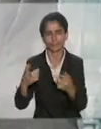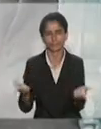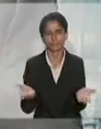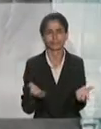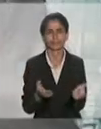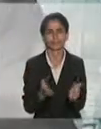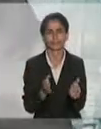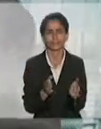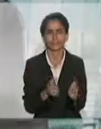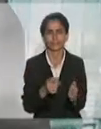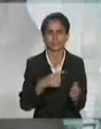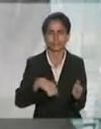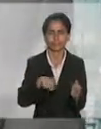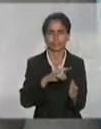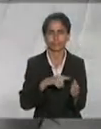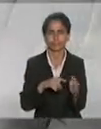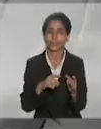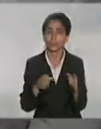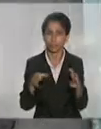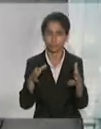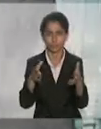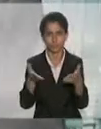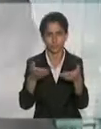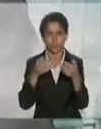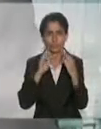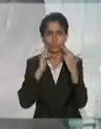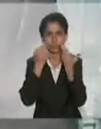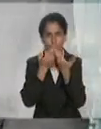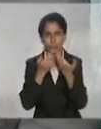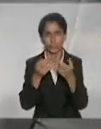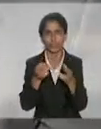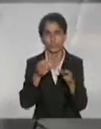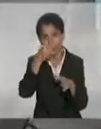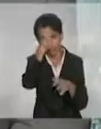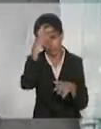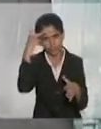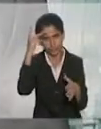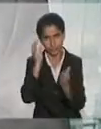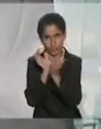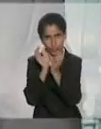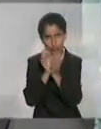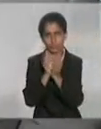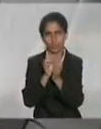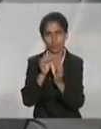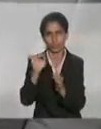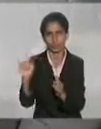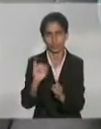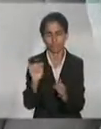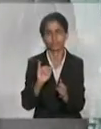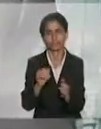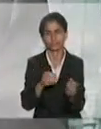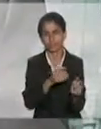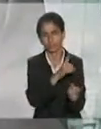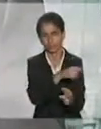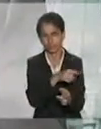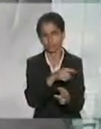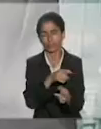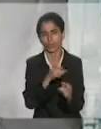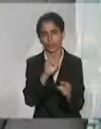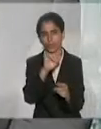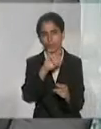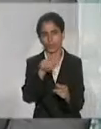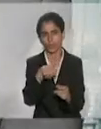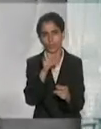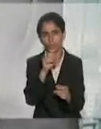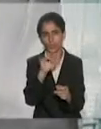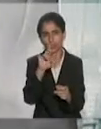lá. Nós fizemos uma audiência pública na Comissão de Tributação. O doutor Jorge representou nessa